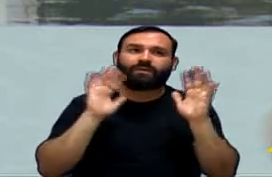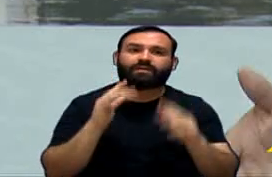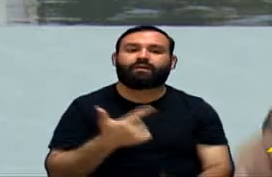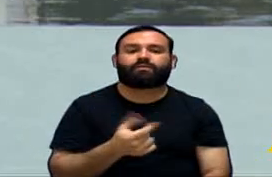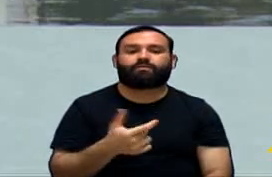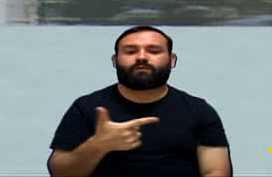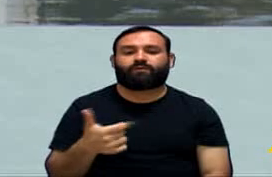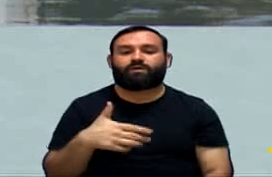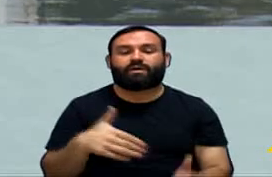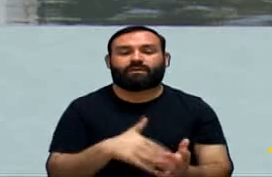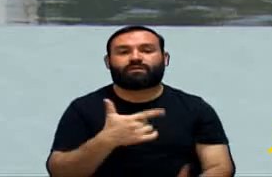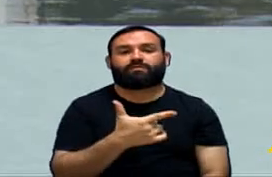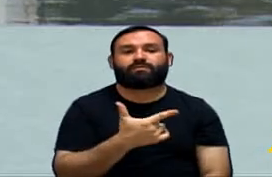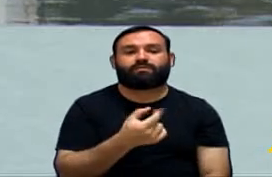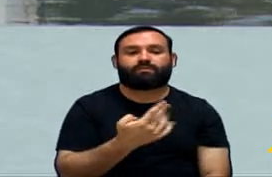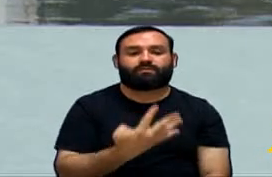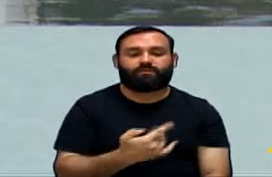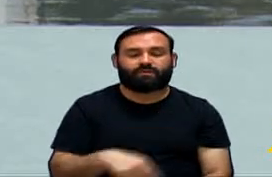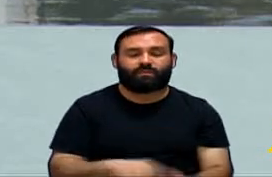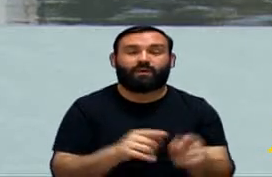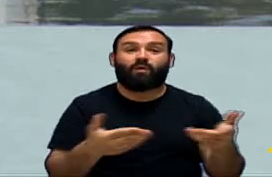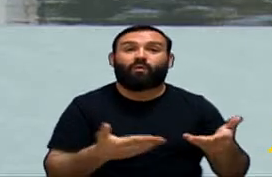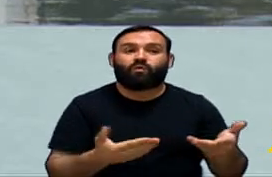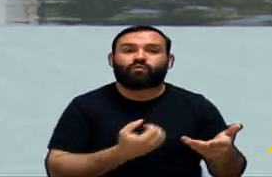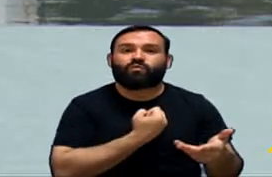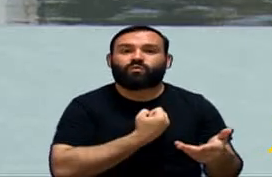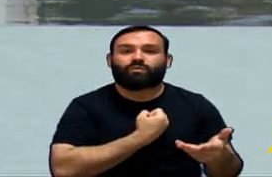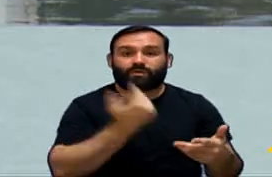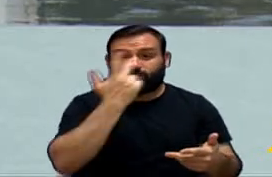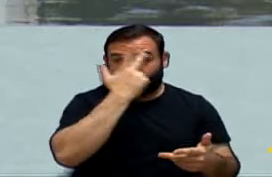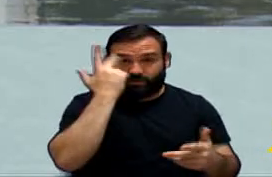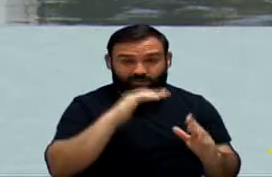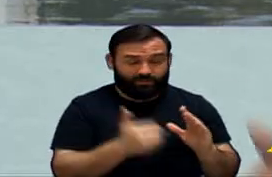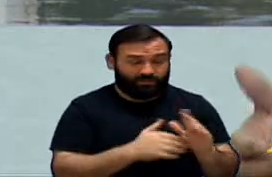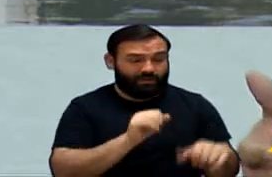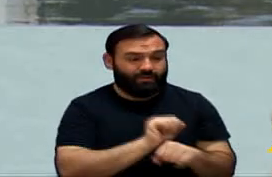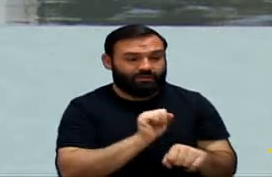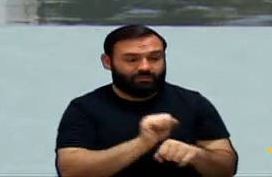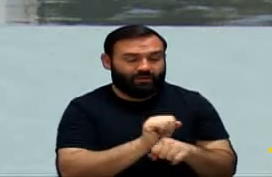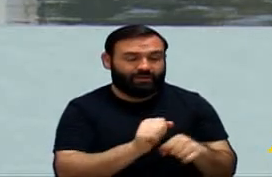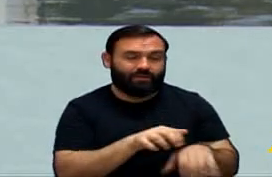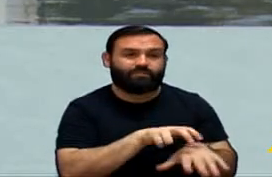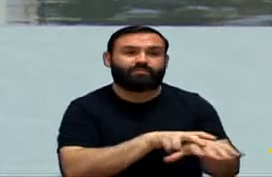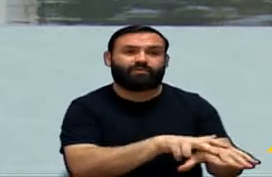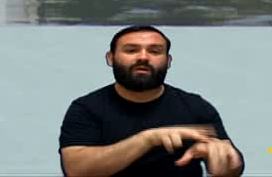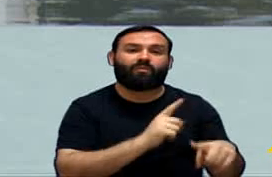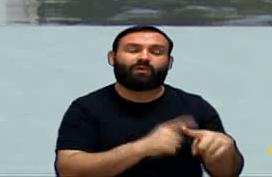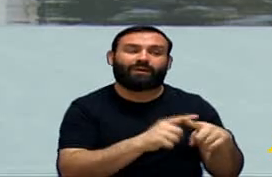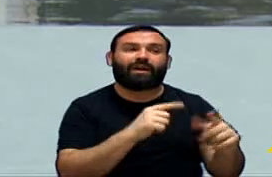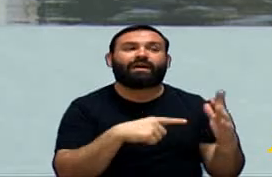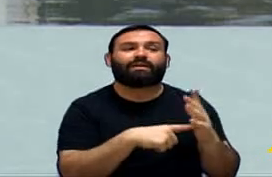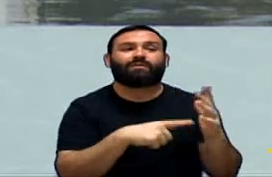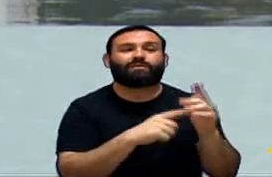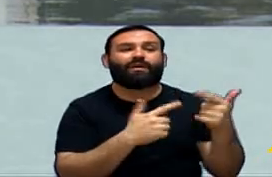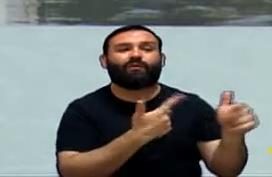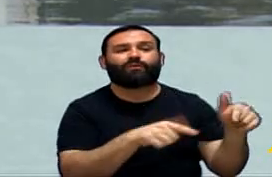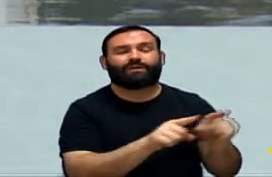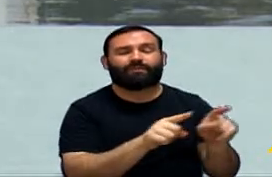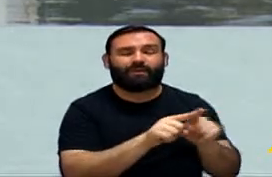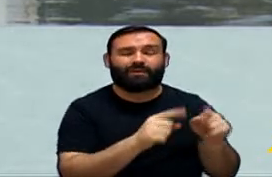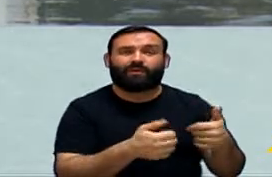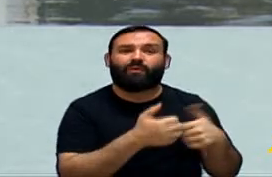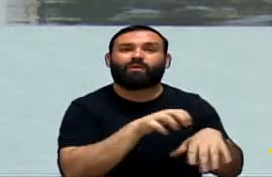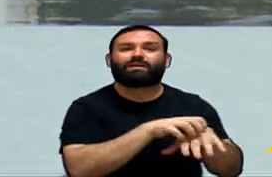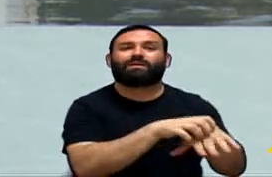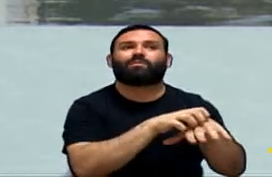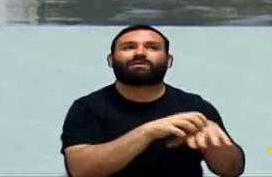2021 a 2024 Qual o número atual e de munícipes na fila aguardando esse transporte porque outras denúncias que nós recebemos é que o transporte ele